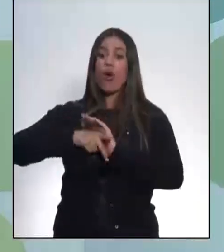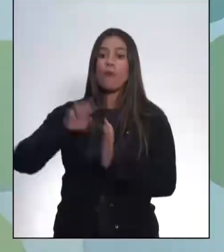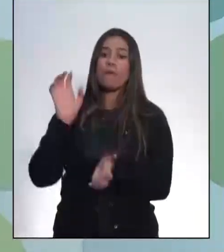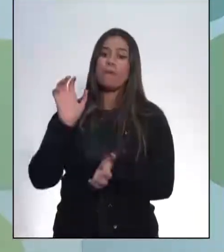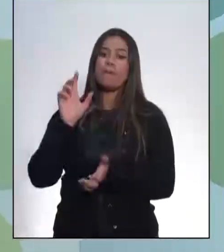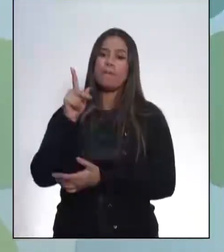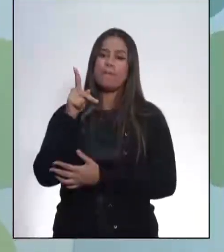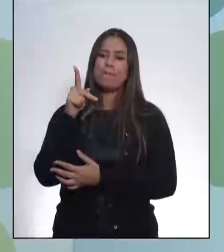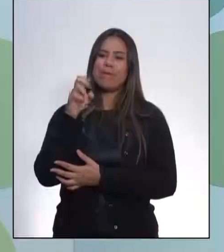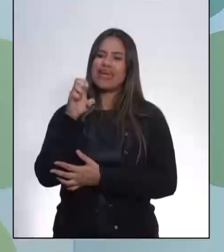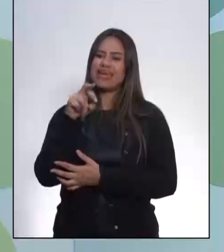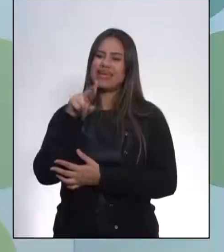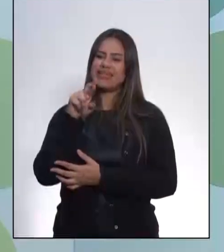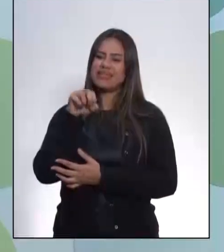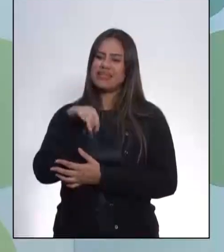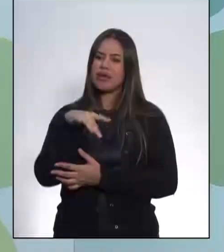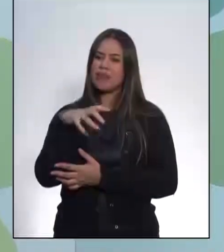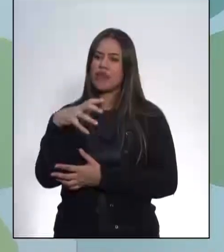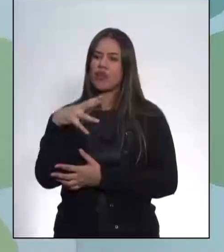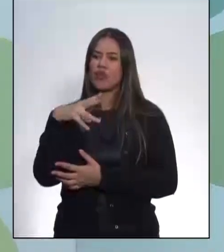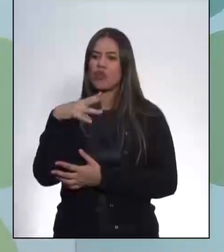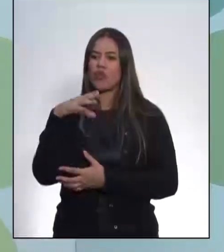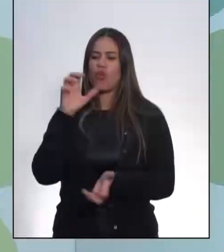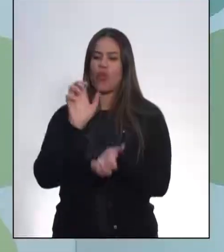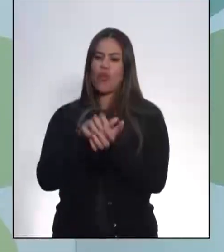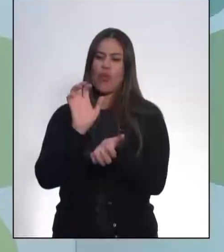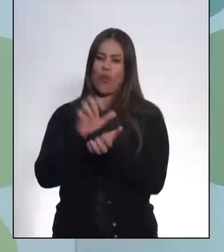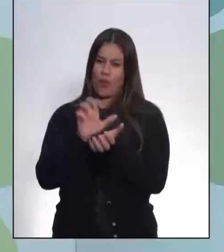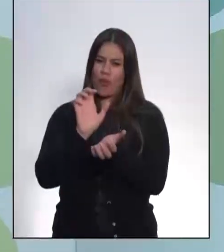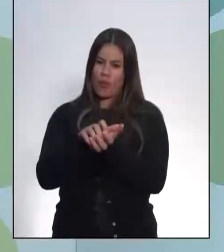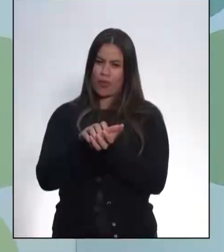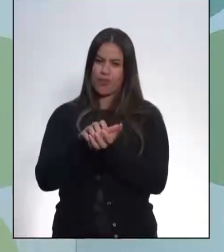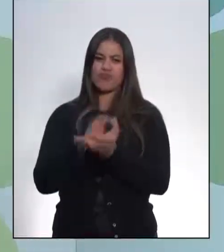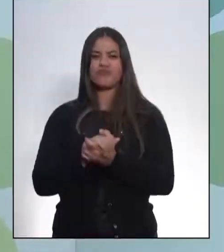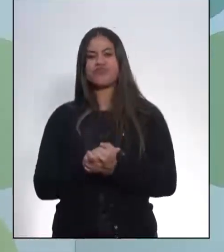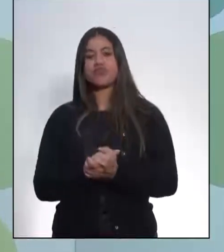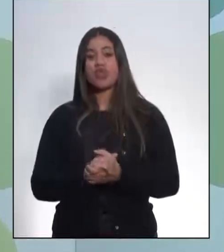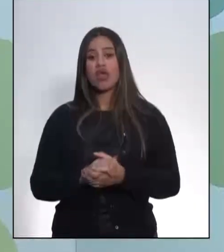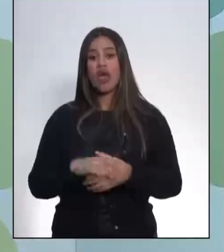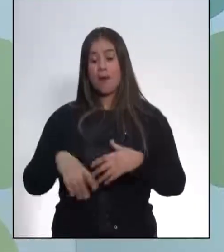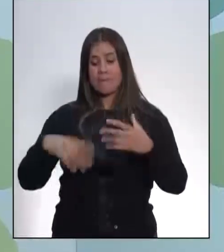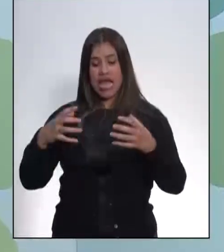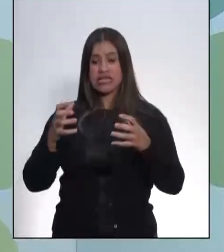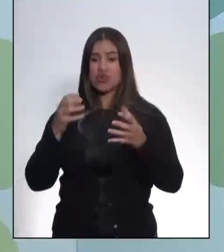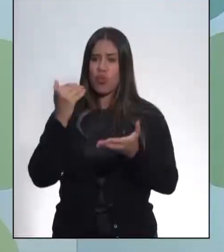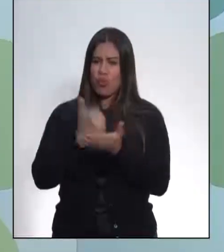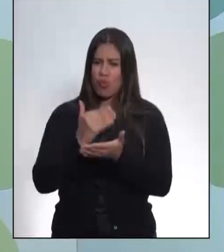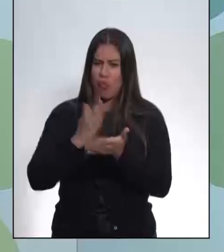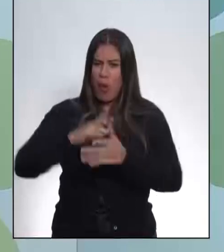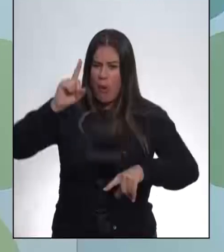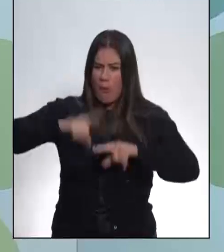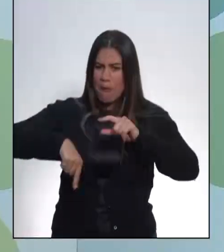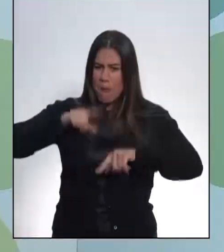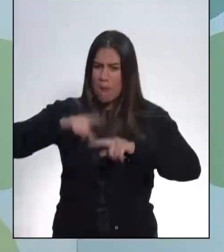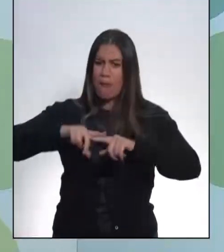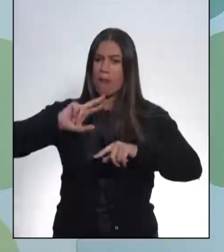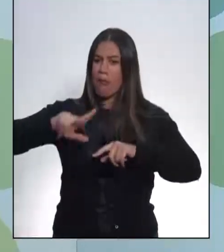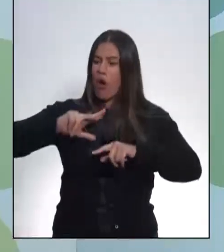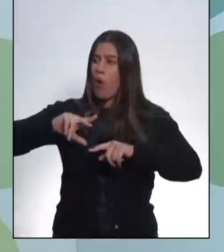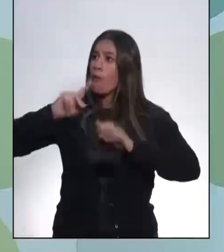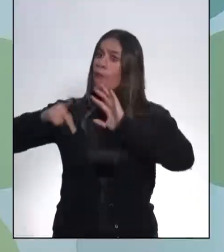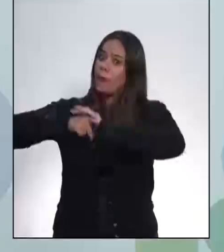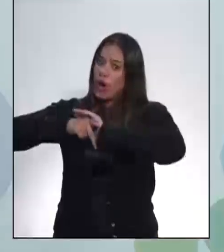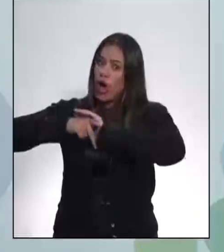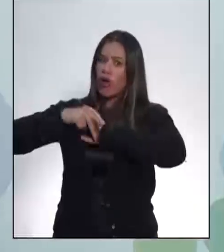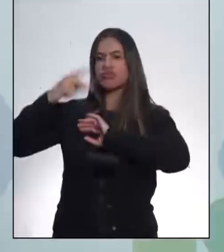Marcelo, você não come? Não é material? Então, mas não é o bolo de rolo que é o patrimônio, é o saber fazer o bolo de rolo. Tudo bem? Então veja